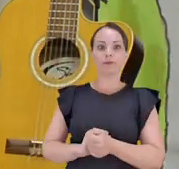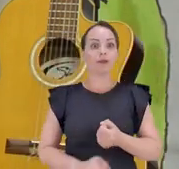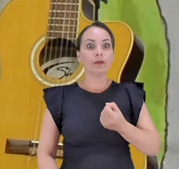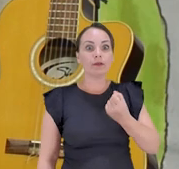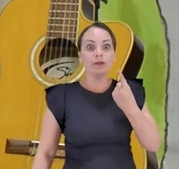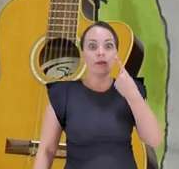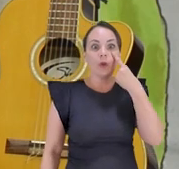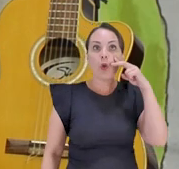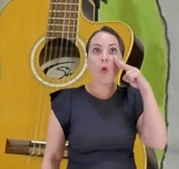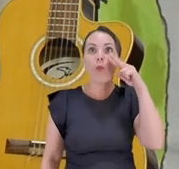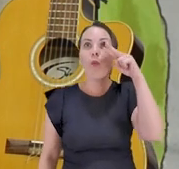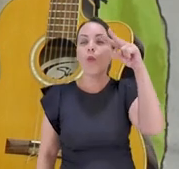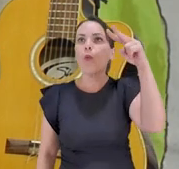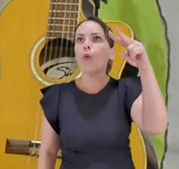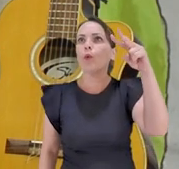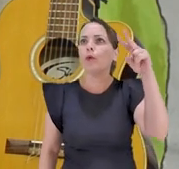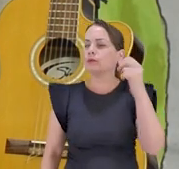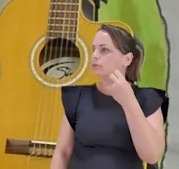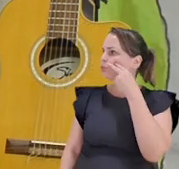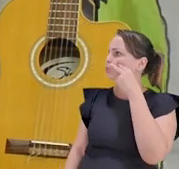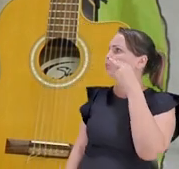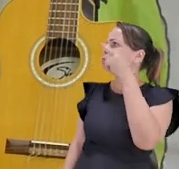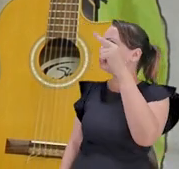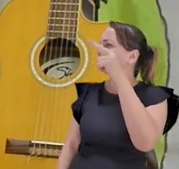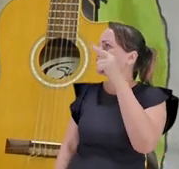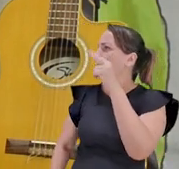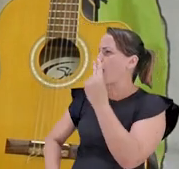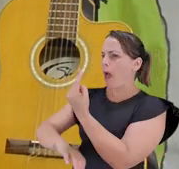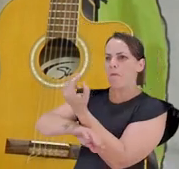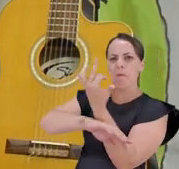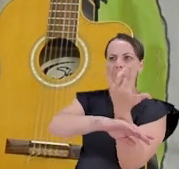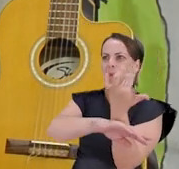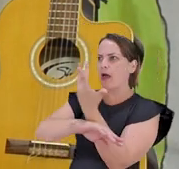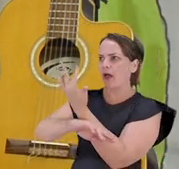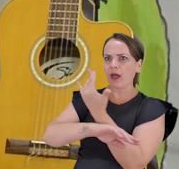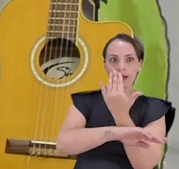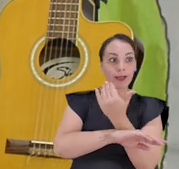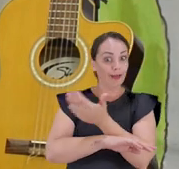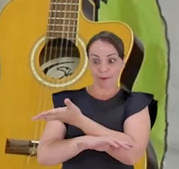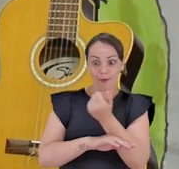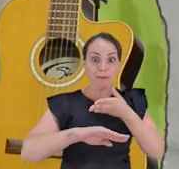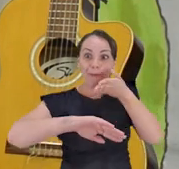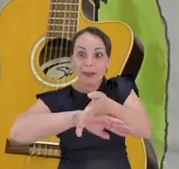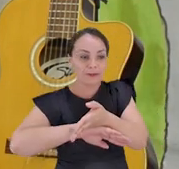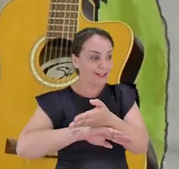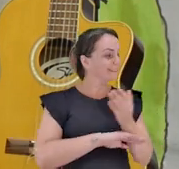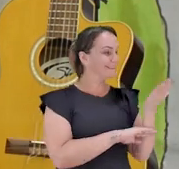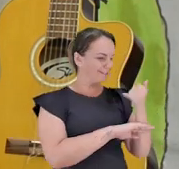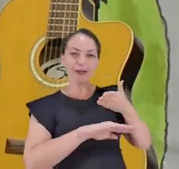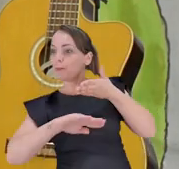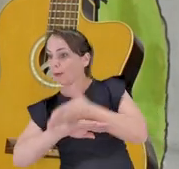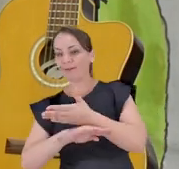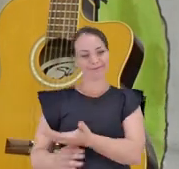Xiii, olha lá. Xiii, olha lá. Um matagal. Um matagal. Vamos passar? Vamos passar? Então,